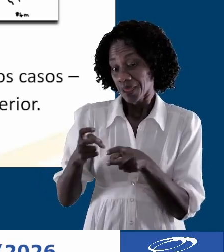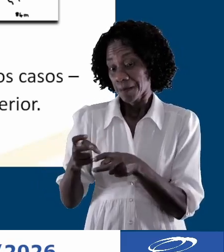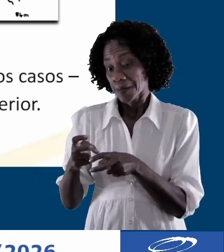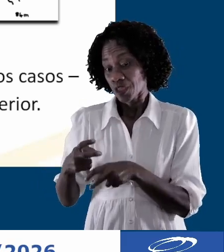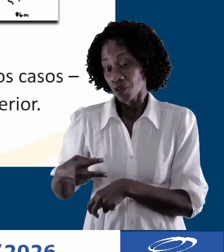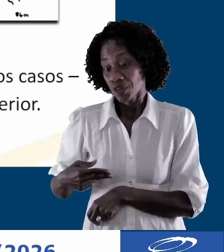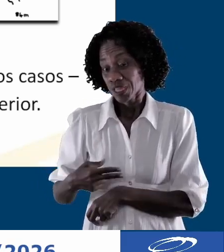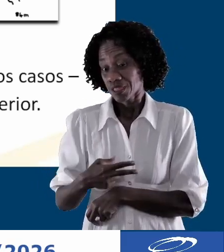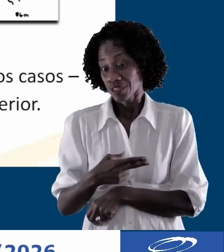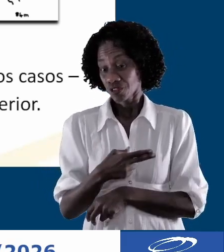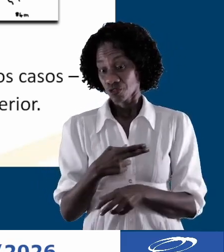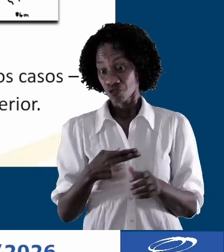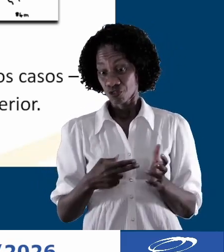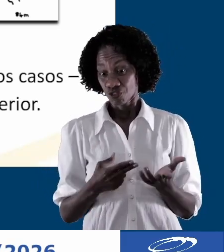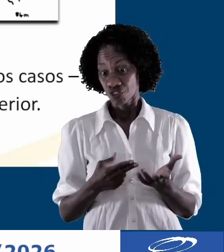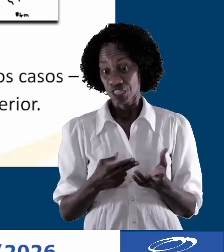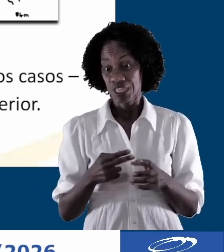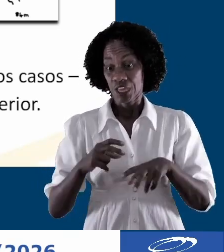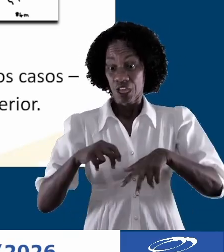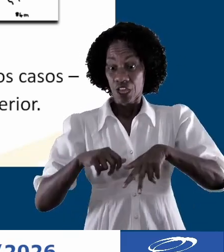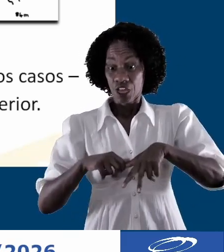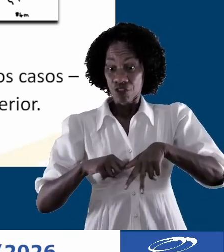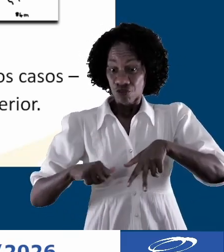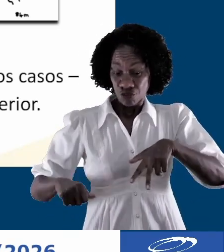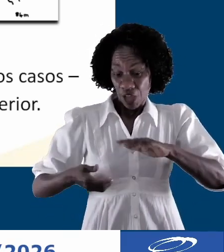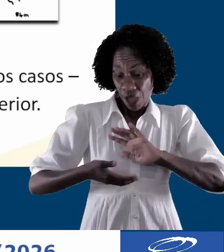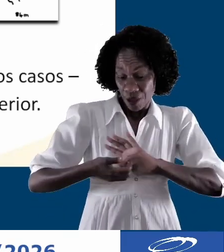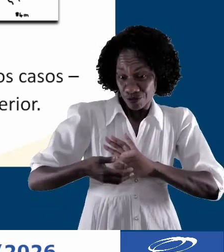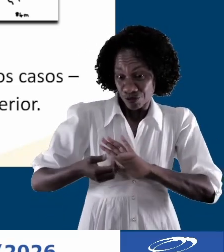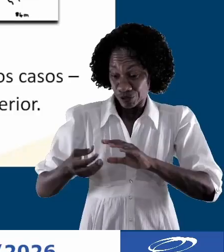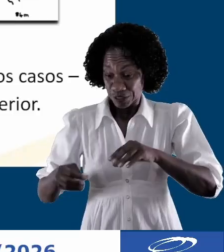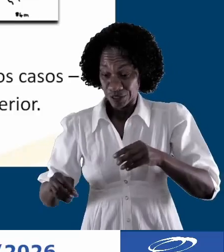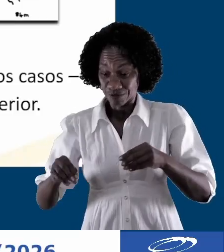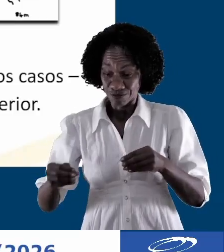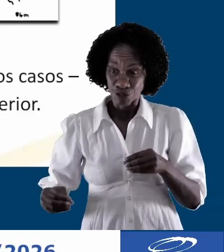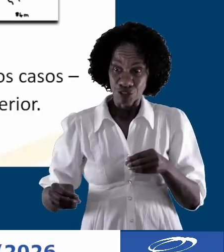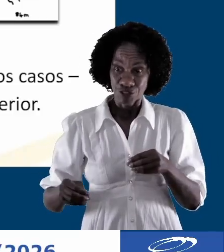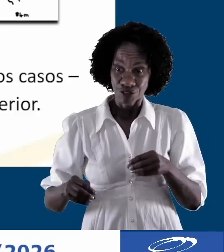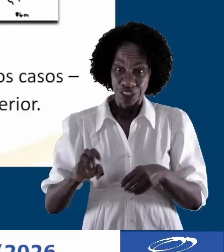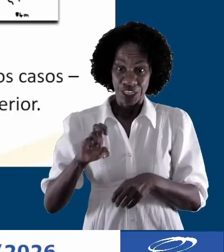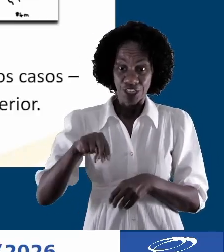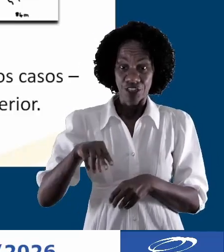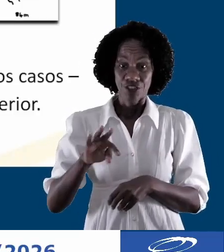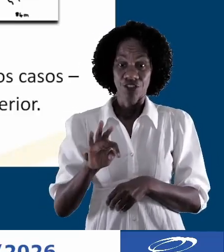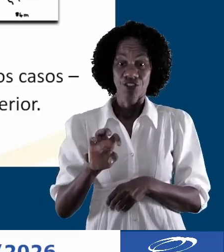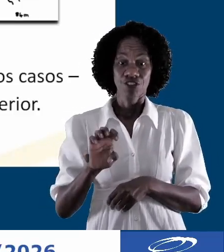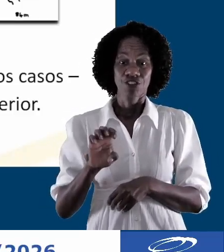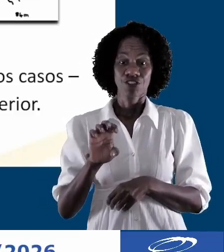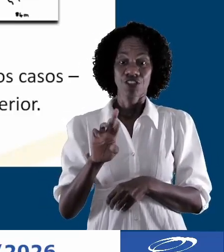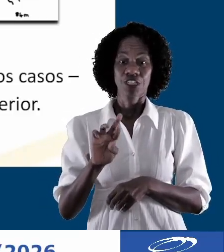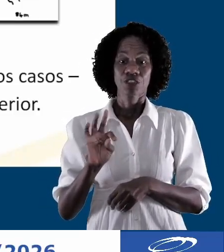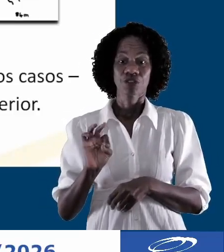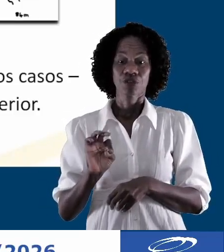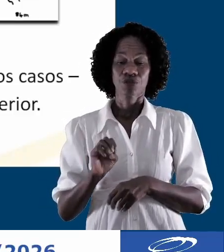desbridamento, a colocação do enxerto, os resultados não eram repetidos. Você tinha muitas chances, você tinha casos de quebra do